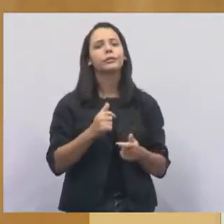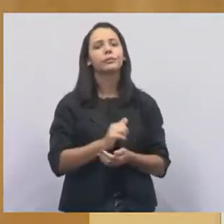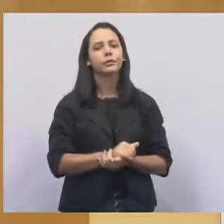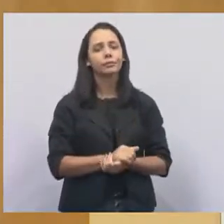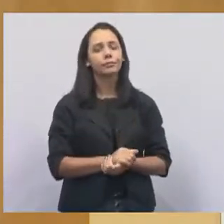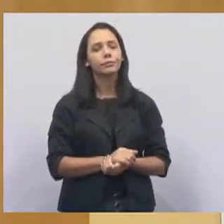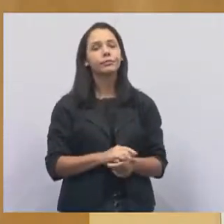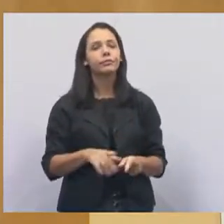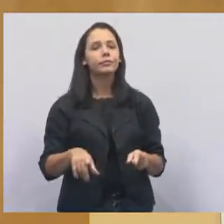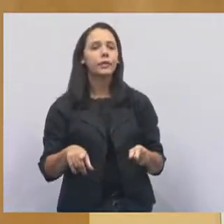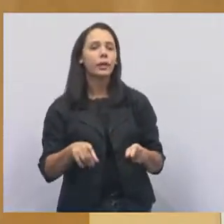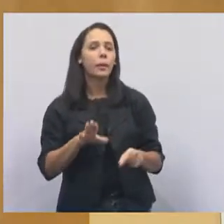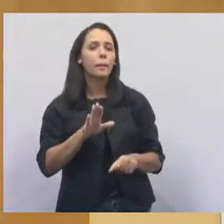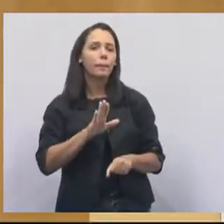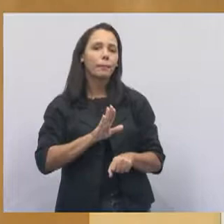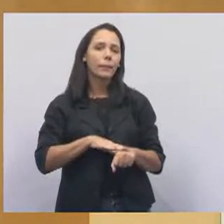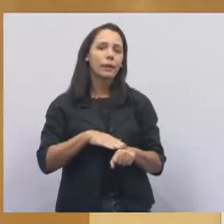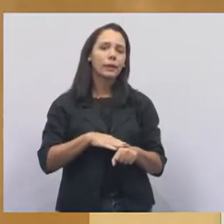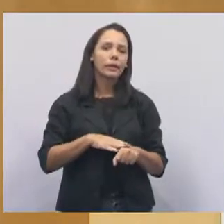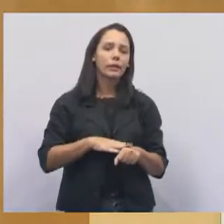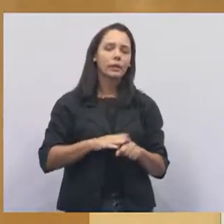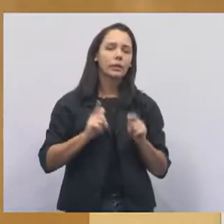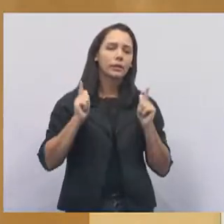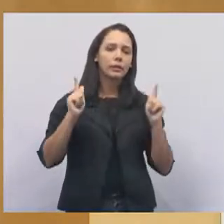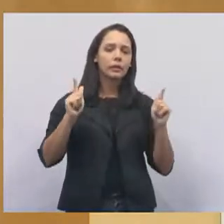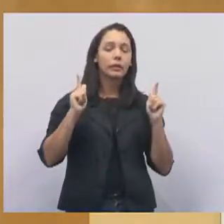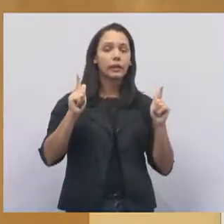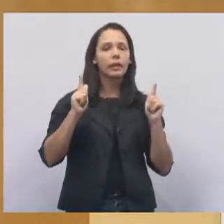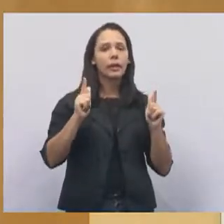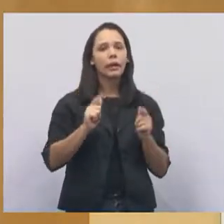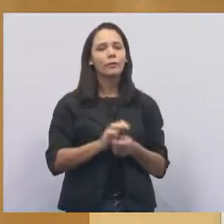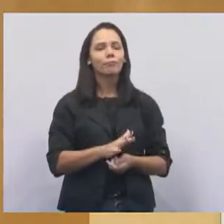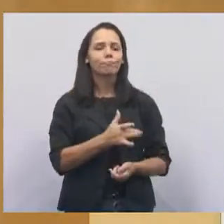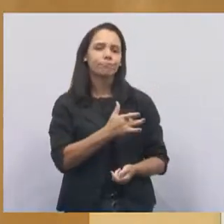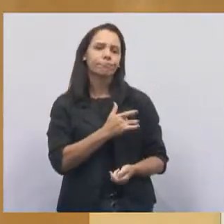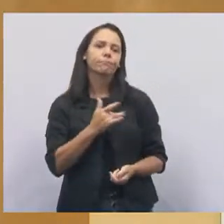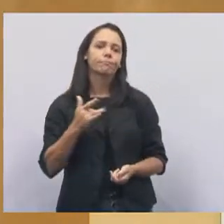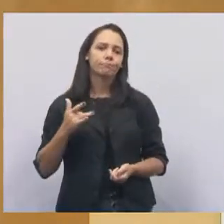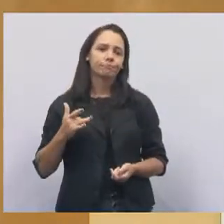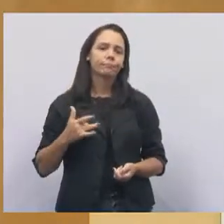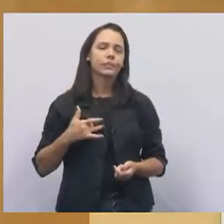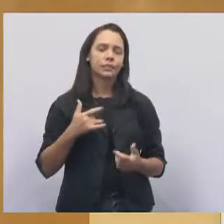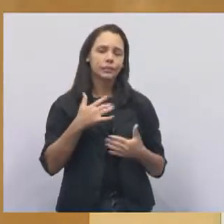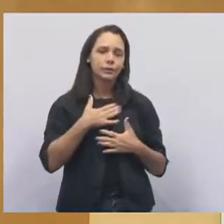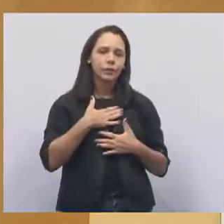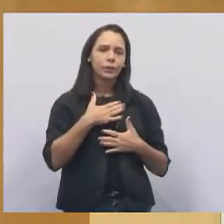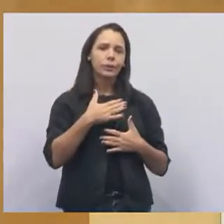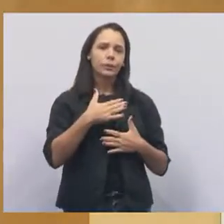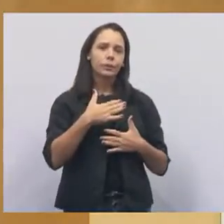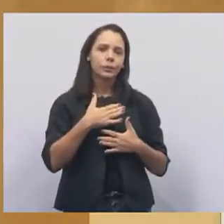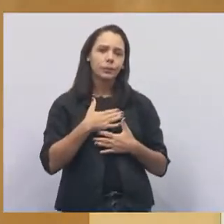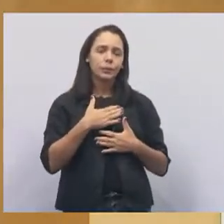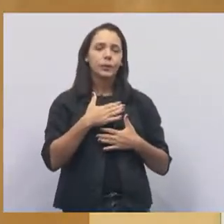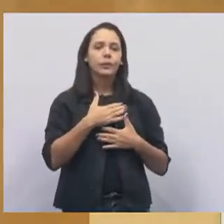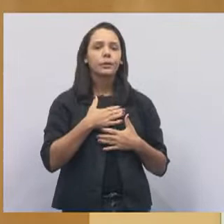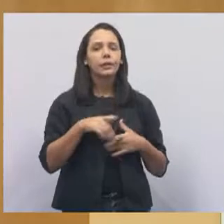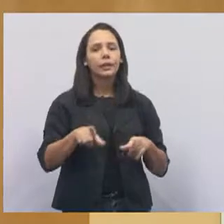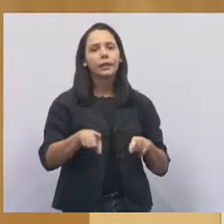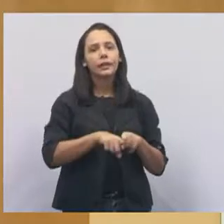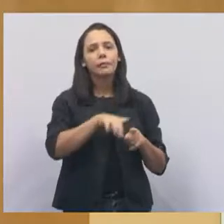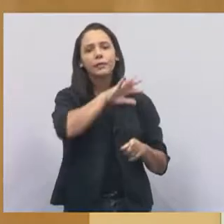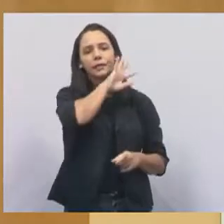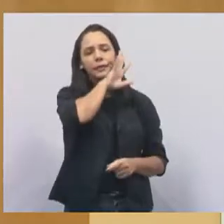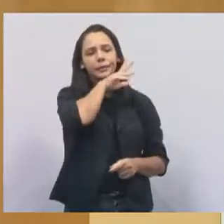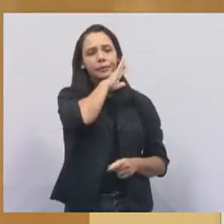alérgicas né com problemas respiratórios e a matança de animais que acontece aí com as queimadas então por favor mais vergonha